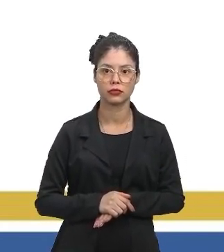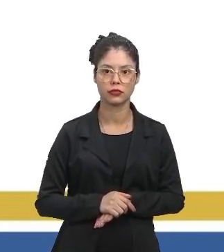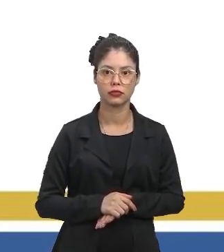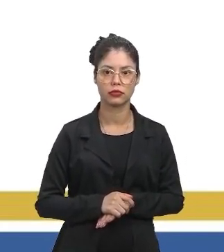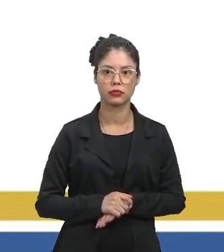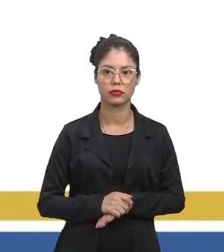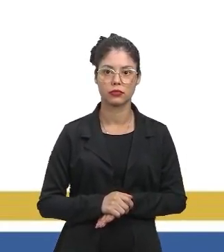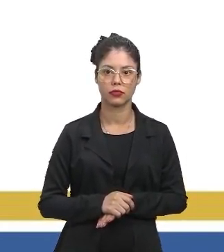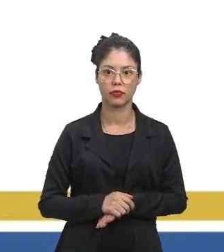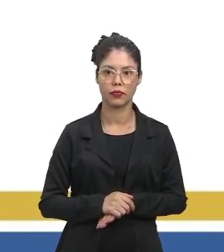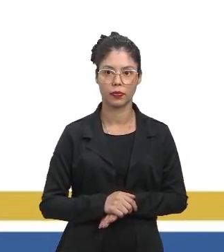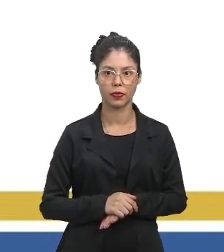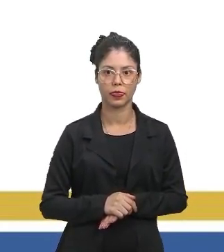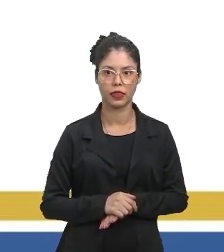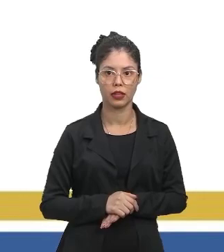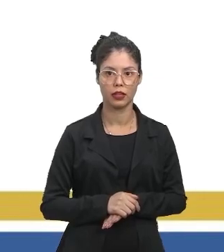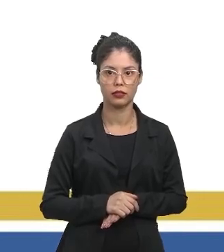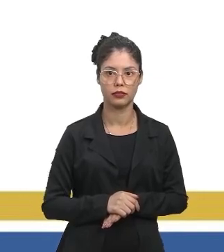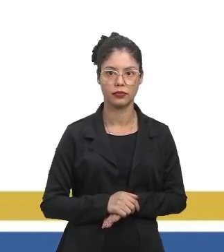Vamos adiante.